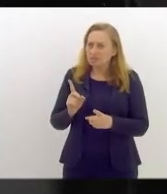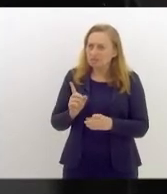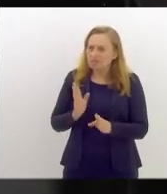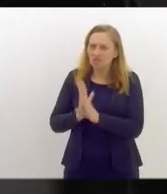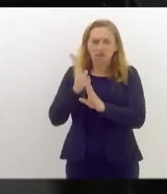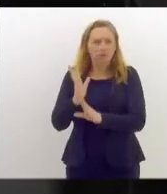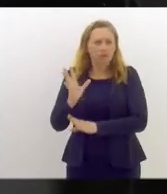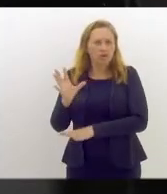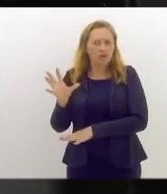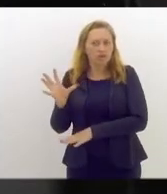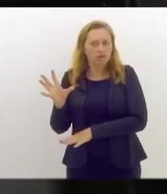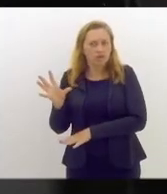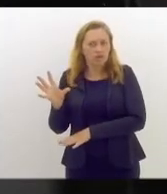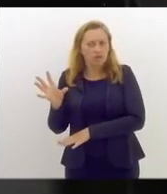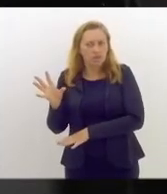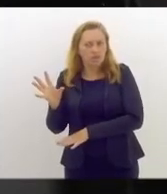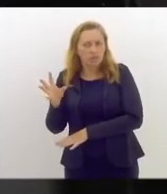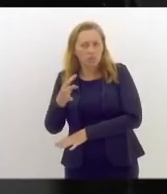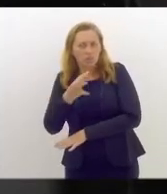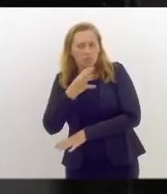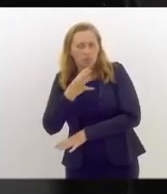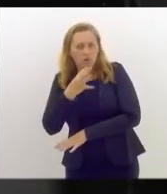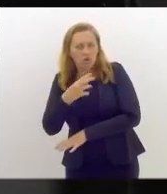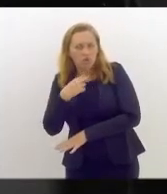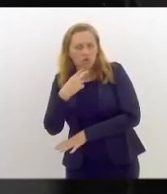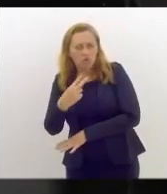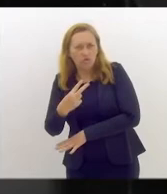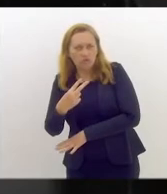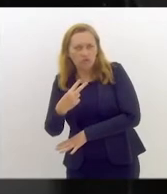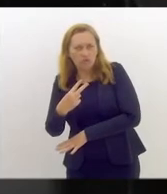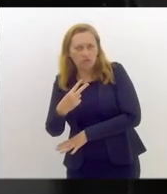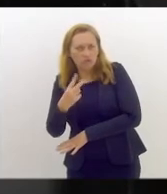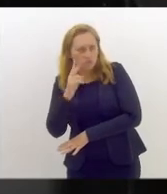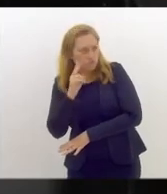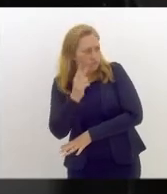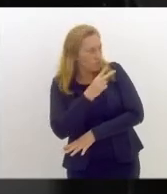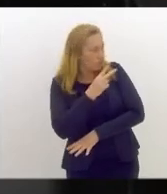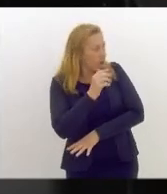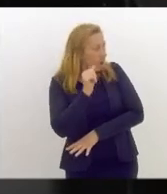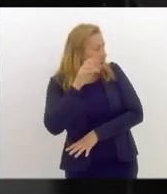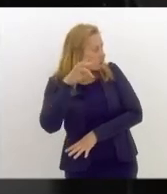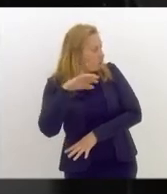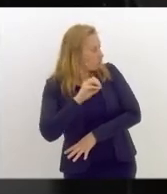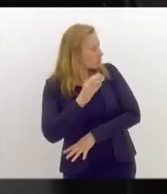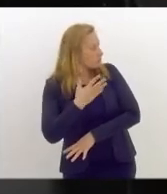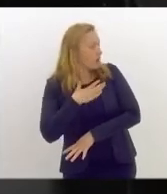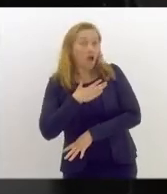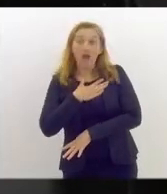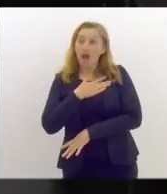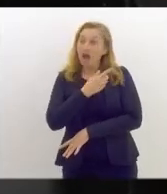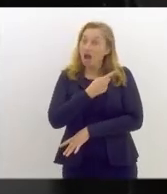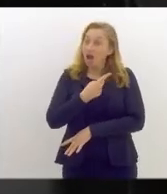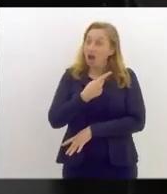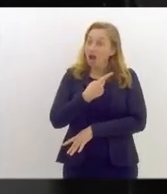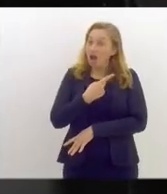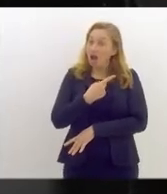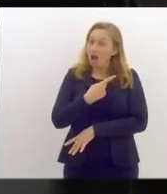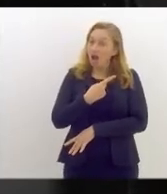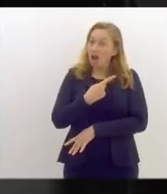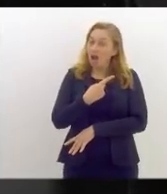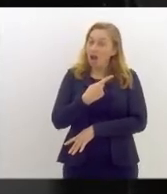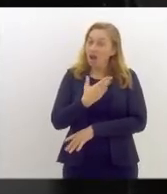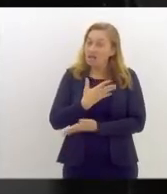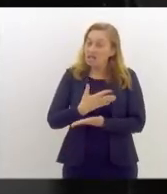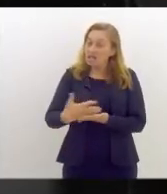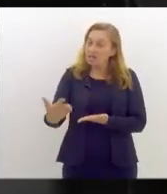familiar olho para o lado era Antônio Luiz ali começou estreitamos a nossa